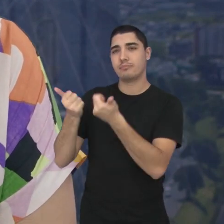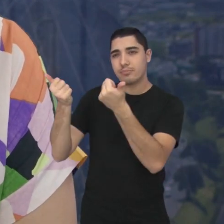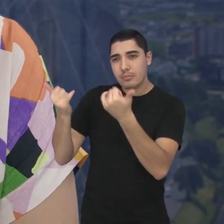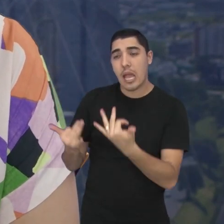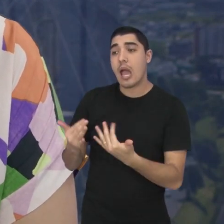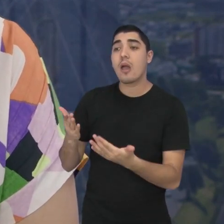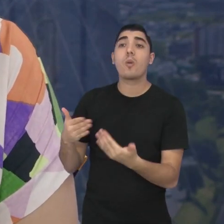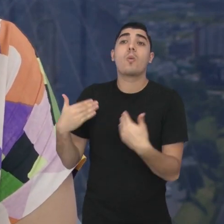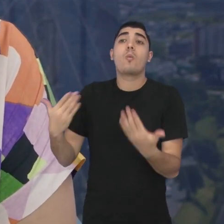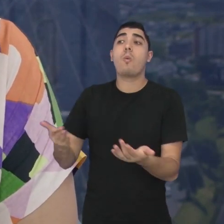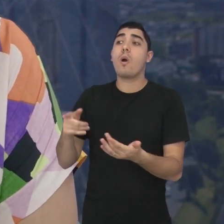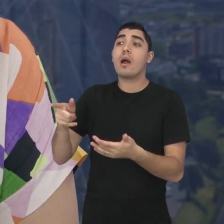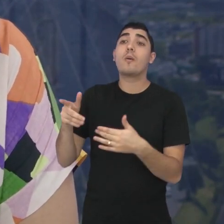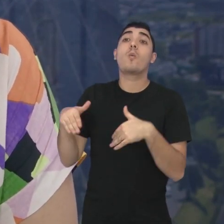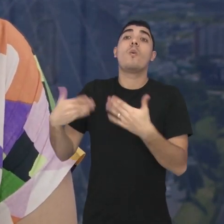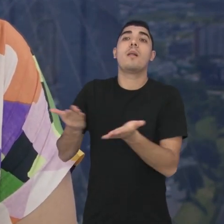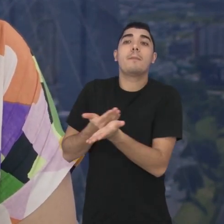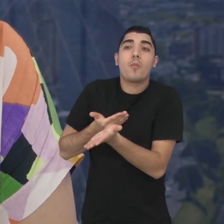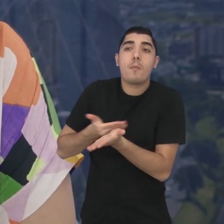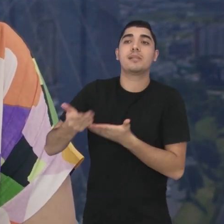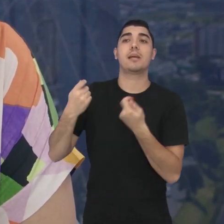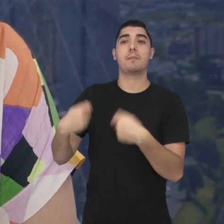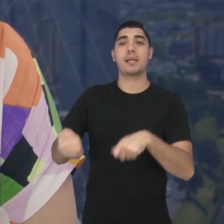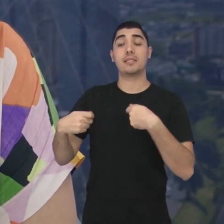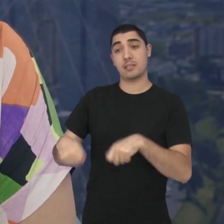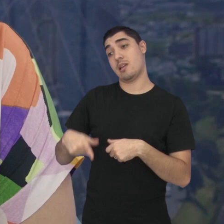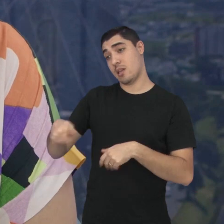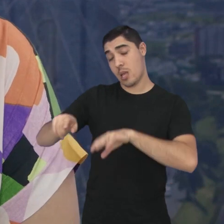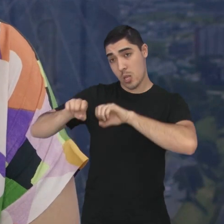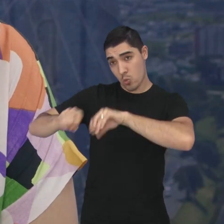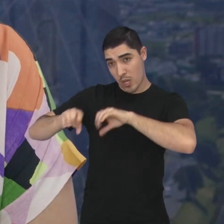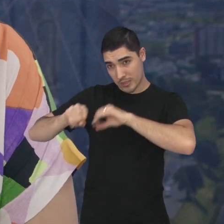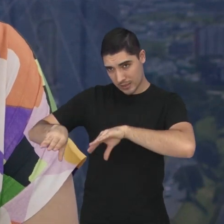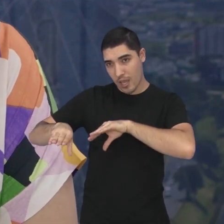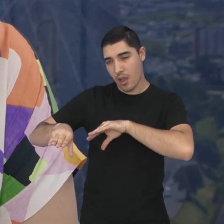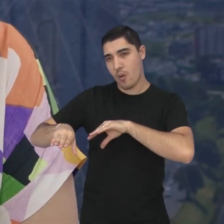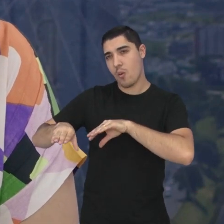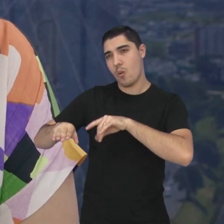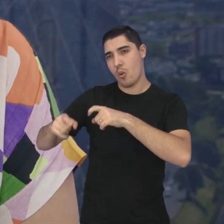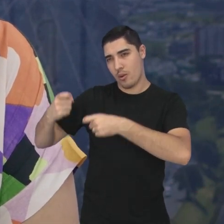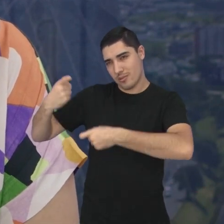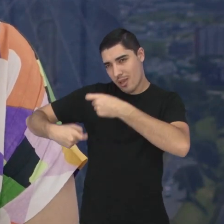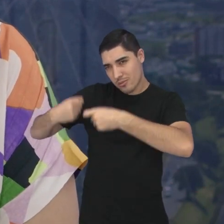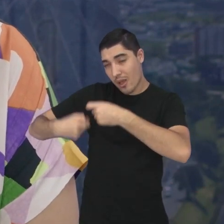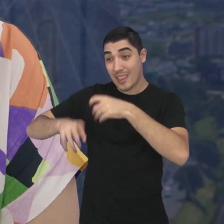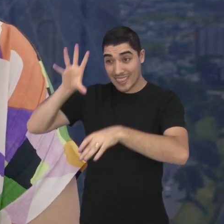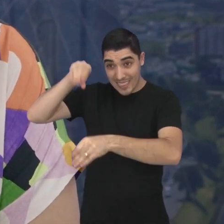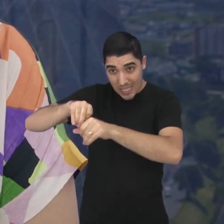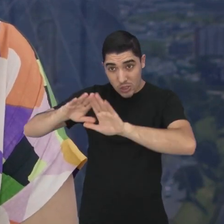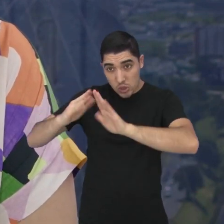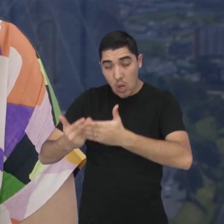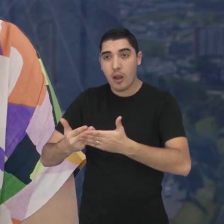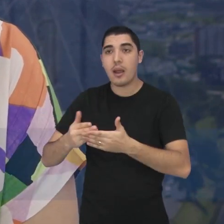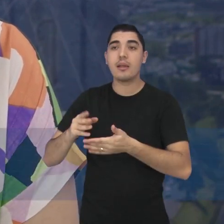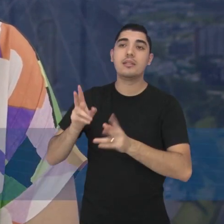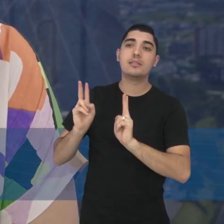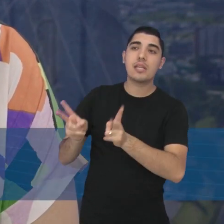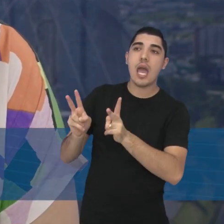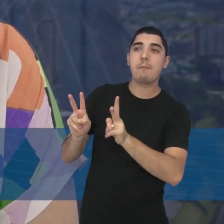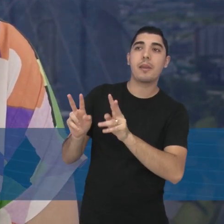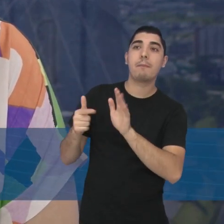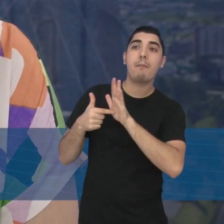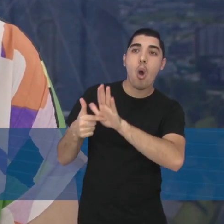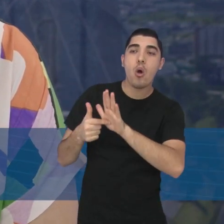momento ela tem que iniciar, né? E a educação sexual em escolas, por exemplo, fica muito ligada em doenças,